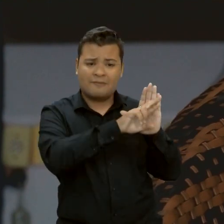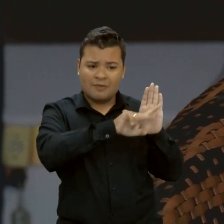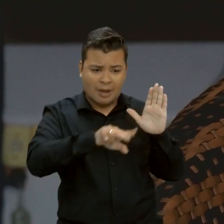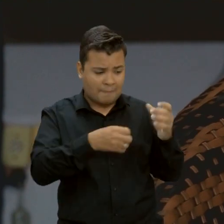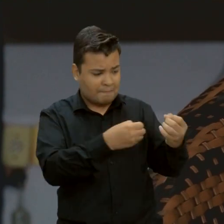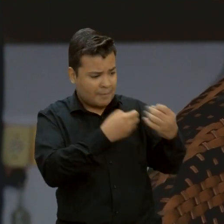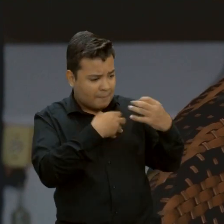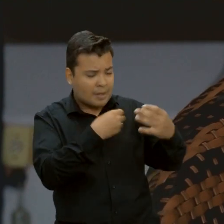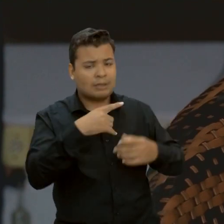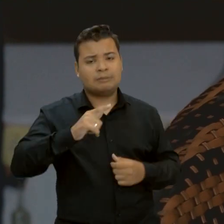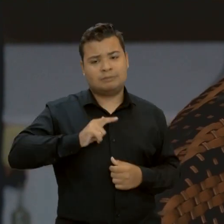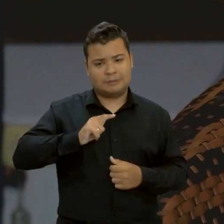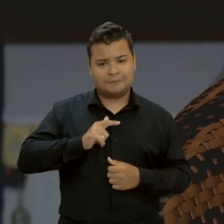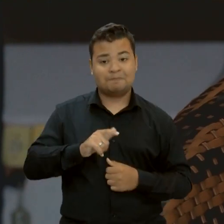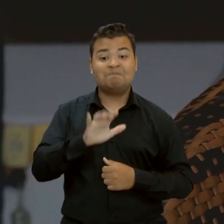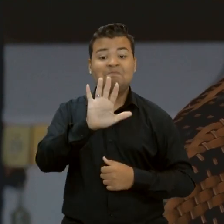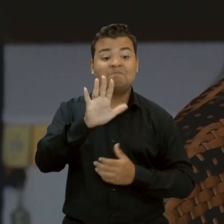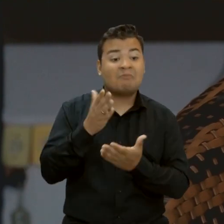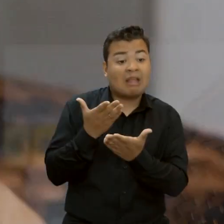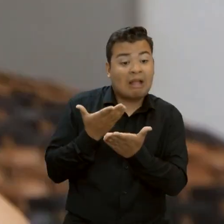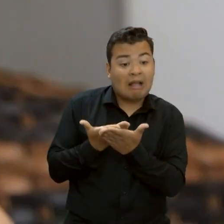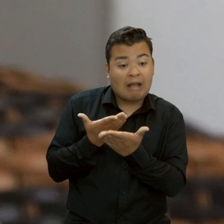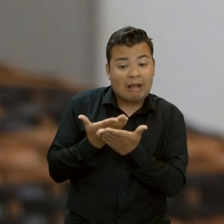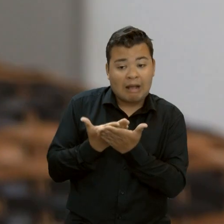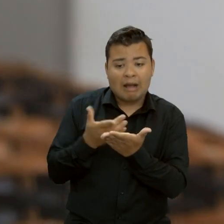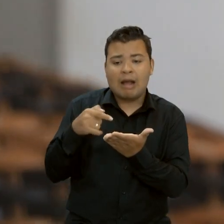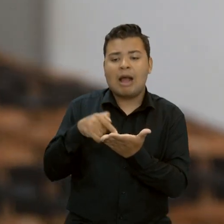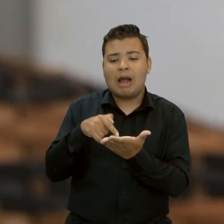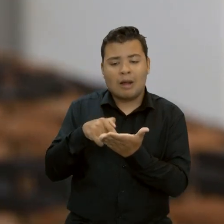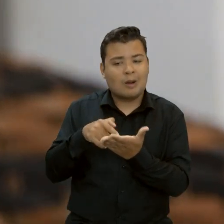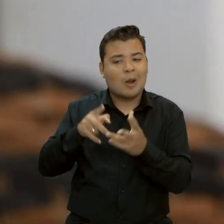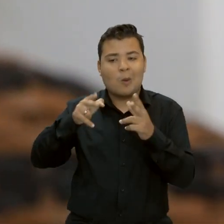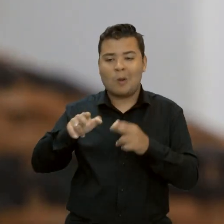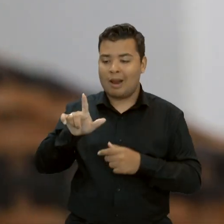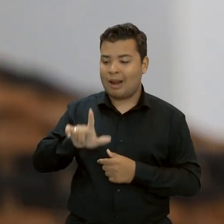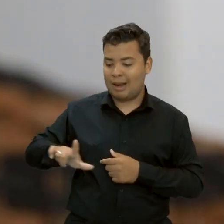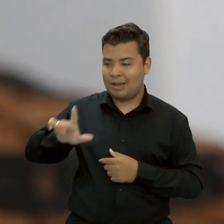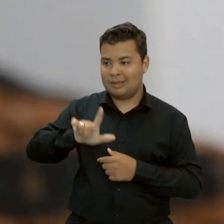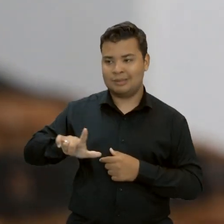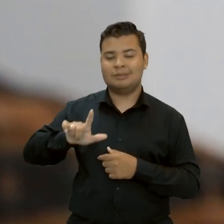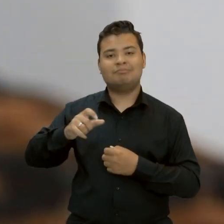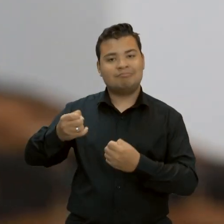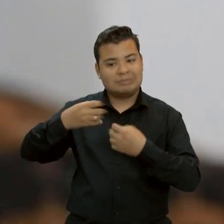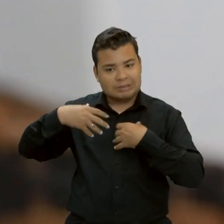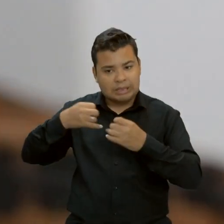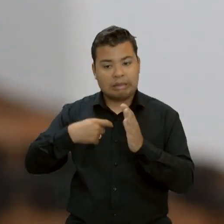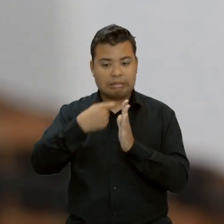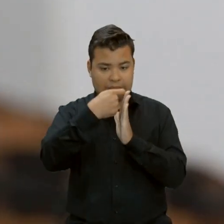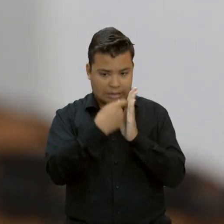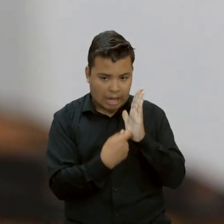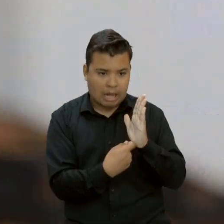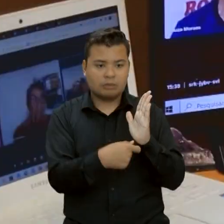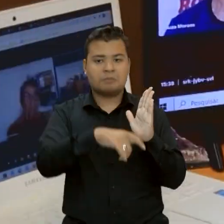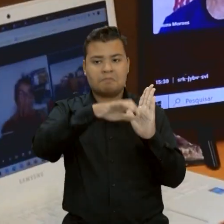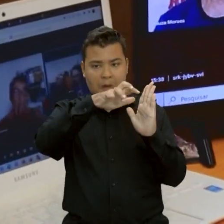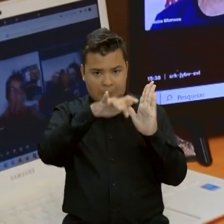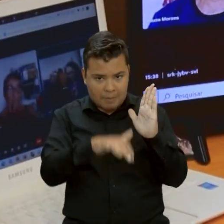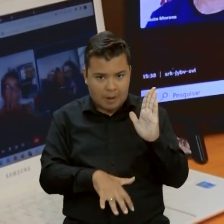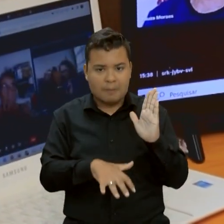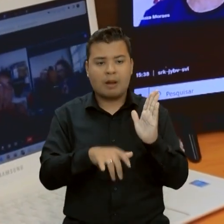mas era uma aula assim de também de literatura de produção de texto né